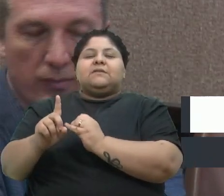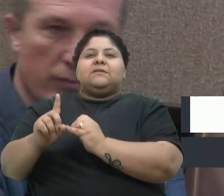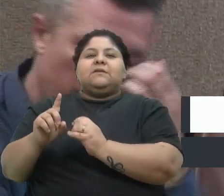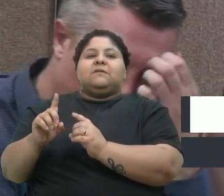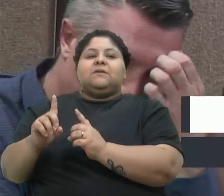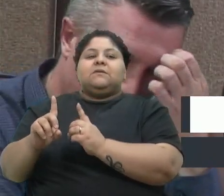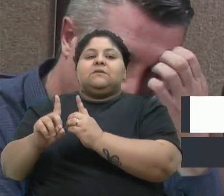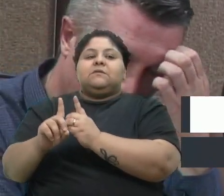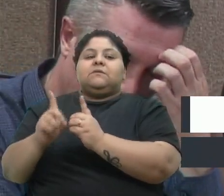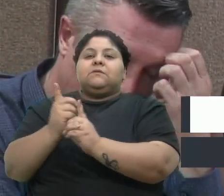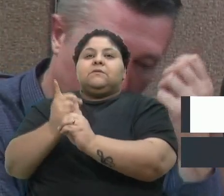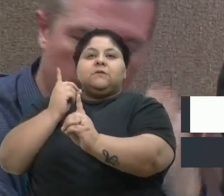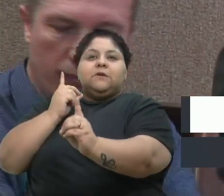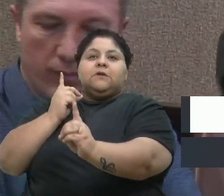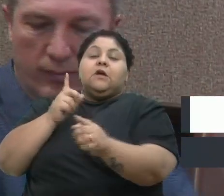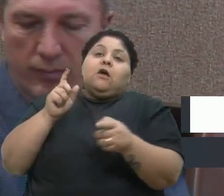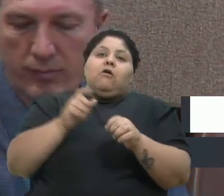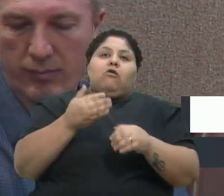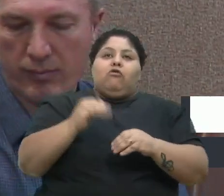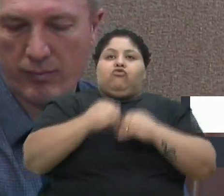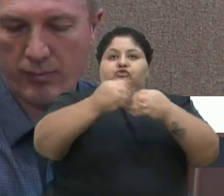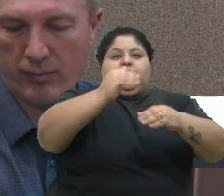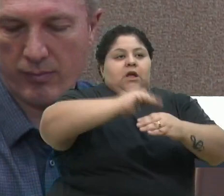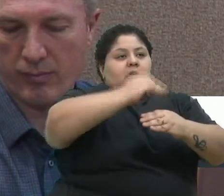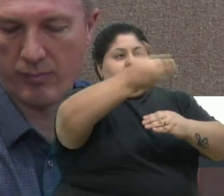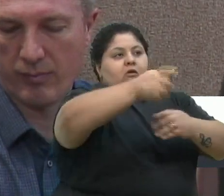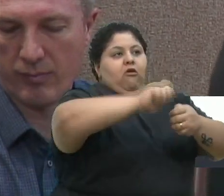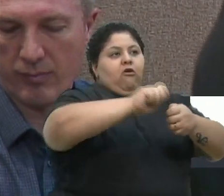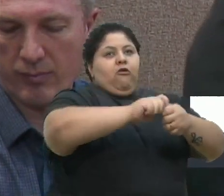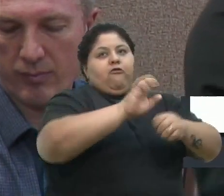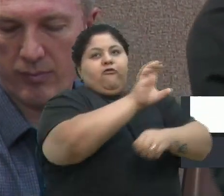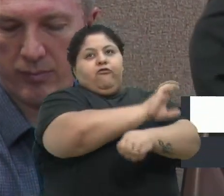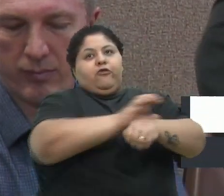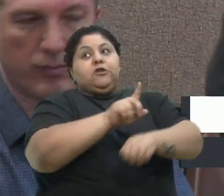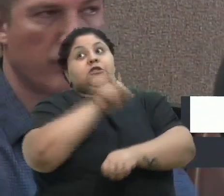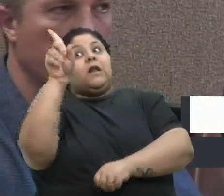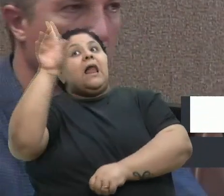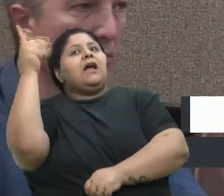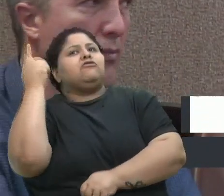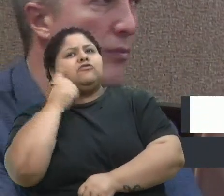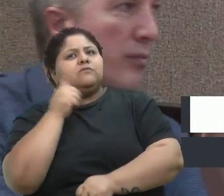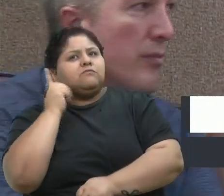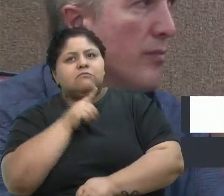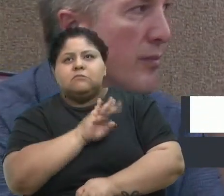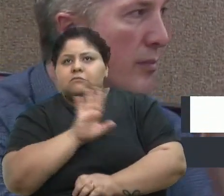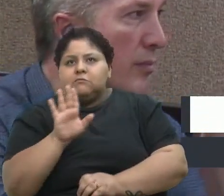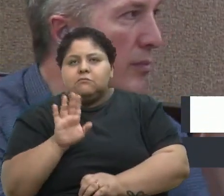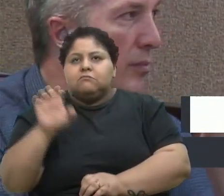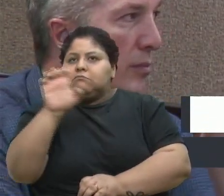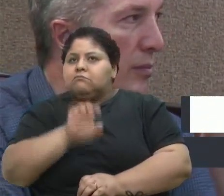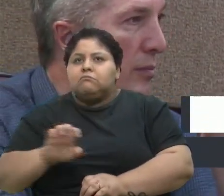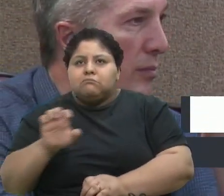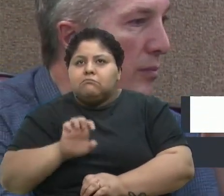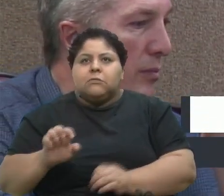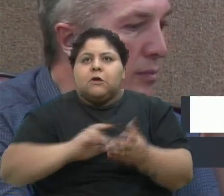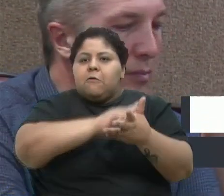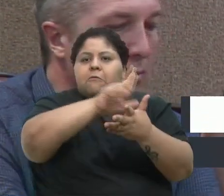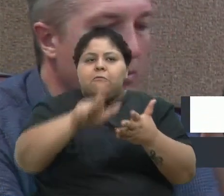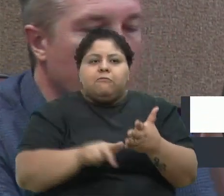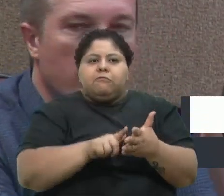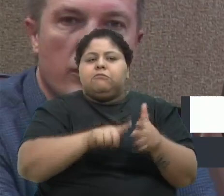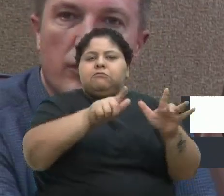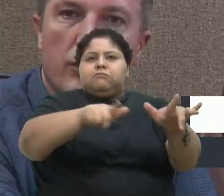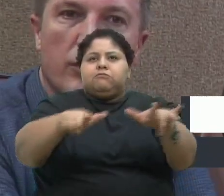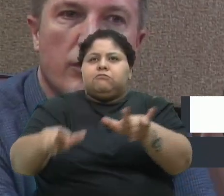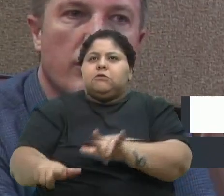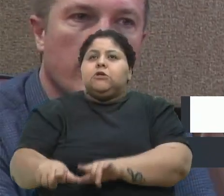e ele faz um curso em Harvard. Tem meninos e meninas aqui fazendo curso em Oxford, Harvard, Michigan. Então, muito